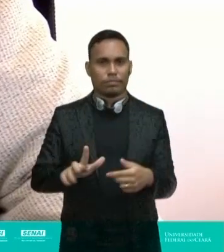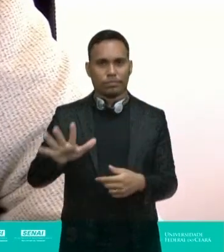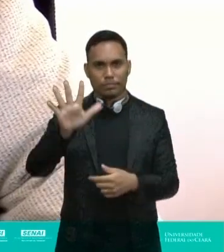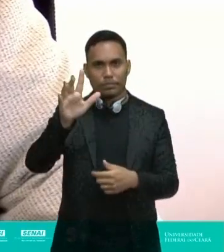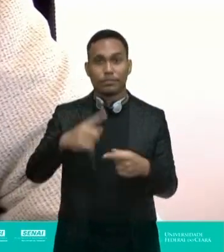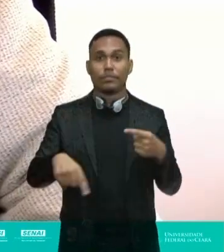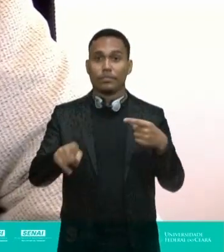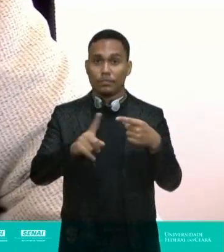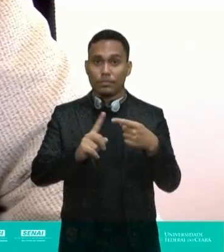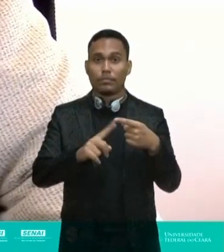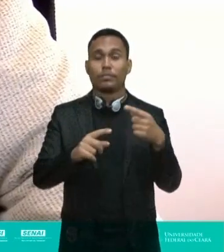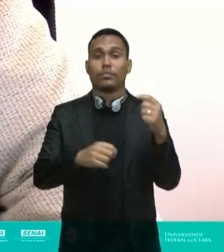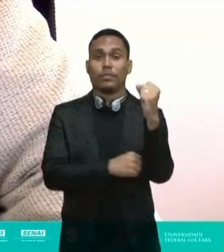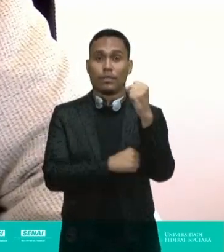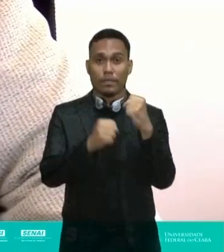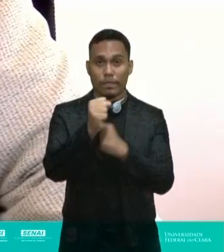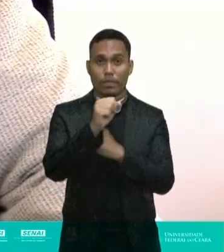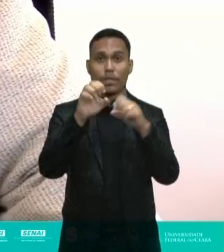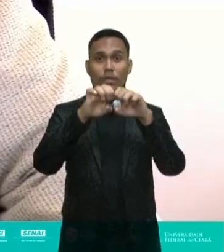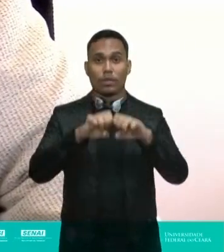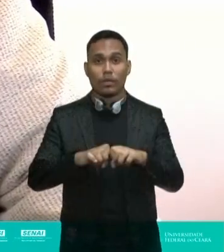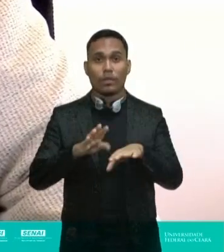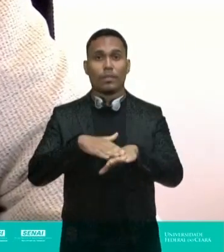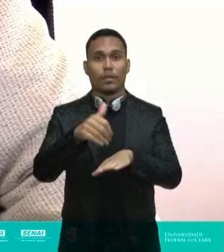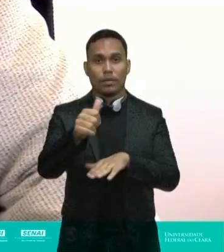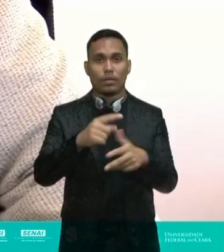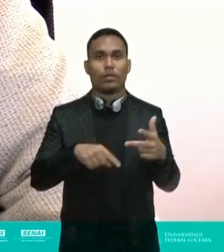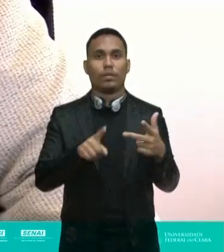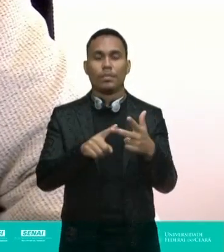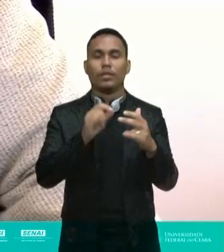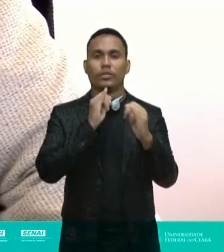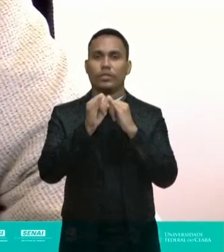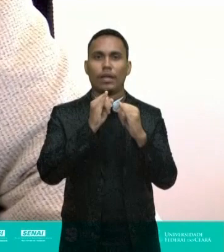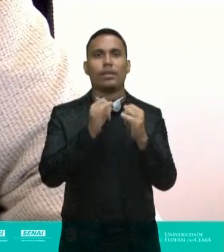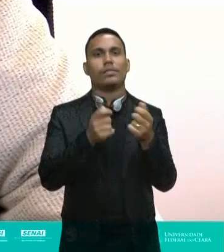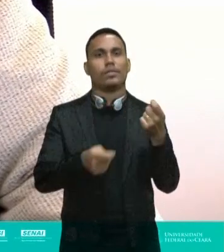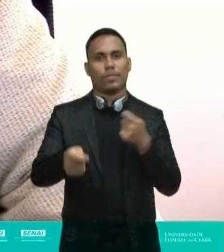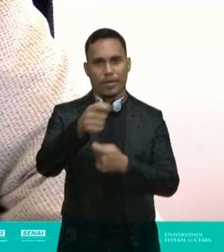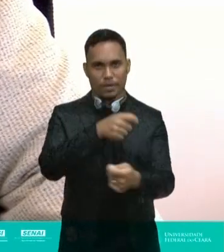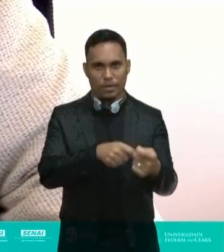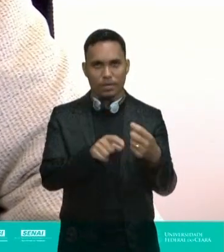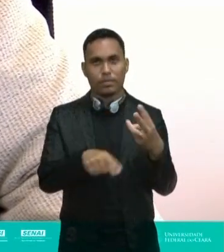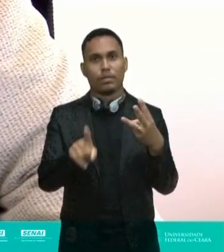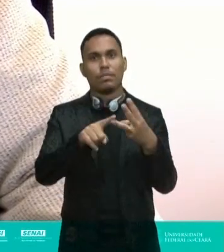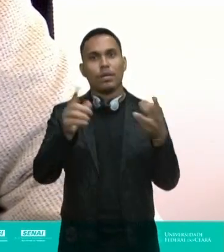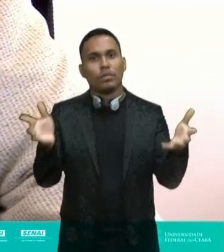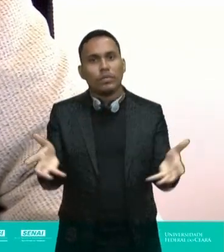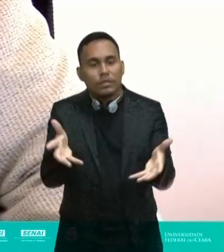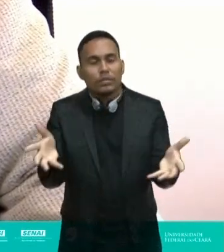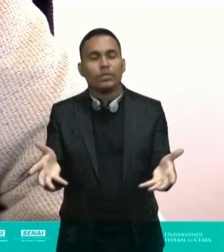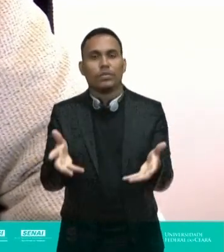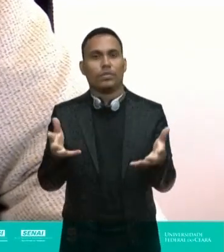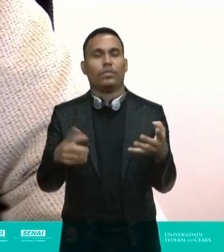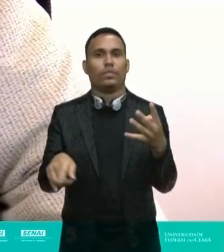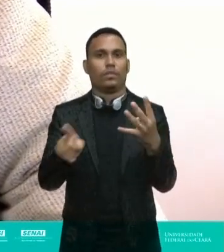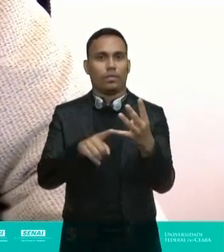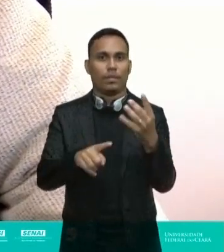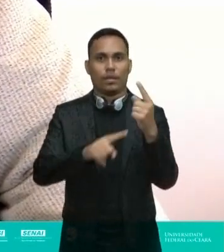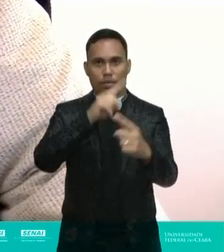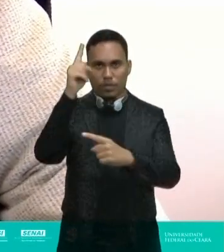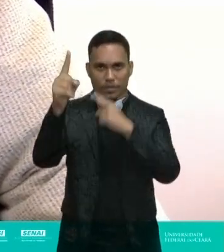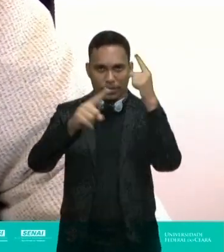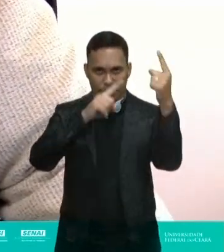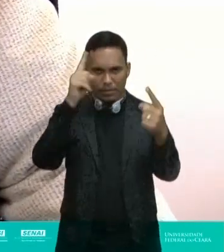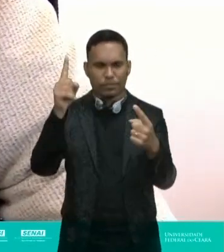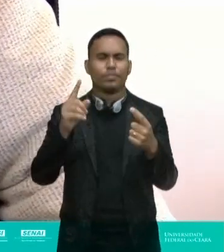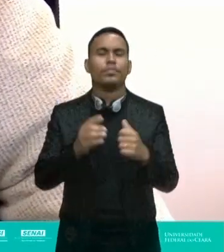das infraestruturas, a reconfiguração e digitalização do mercado, o incentivo à investigação e à inovação, entre